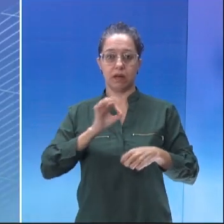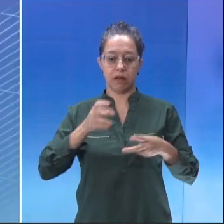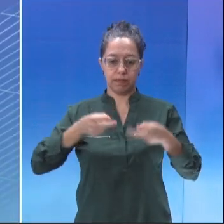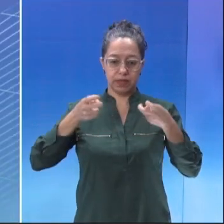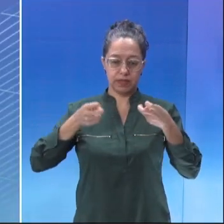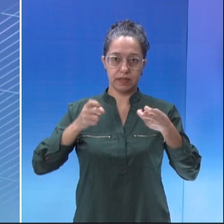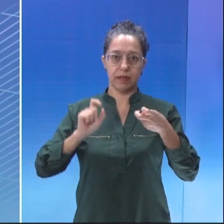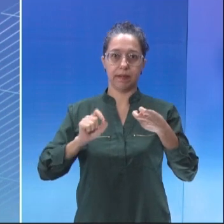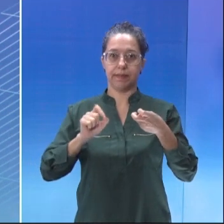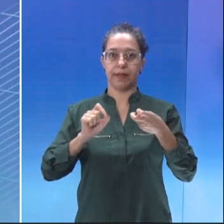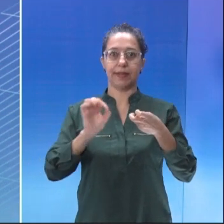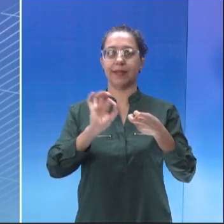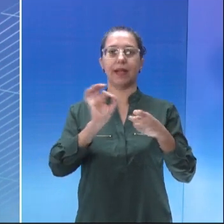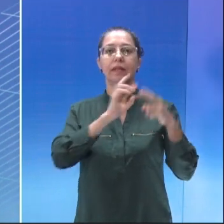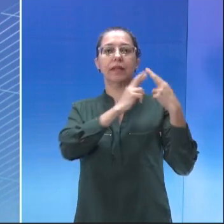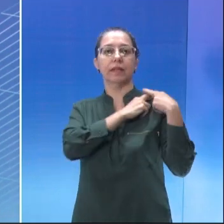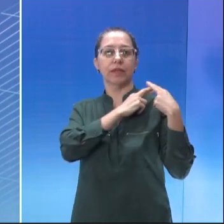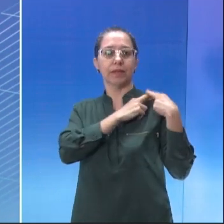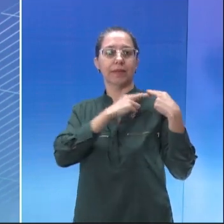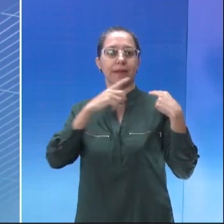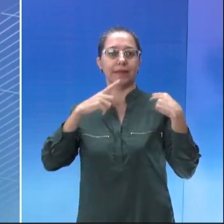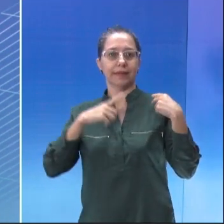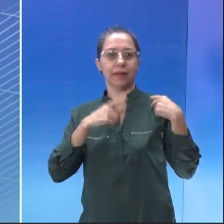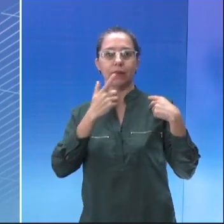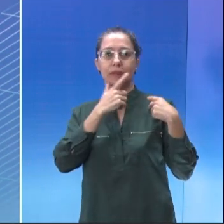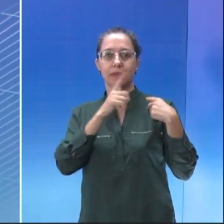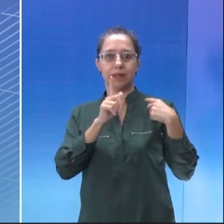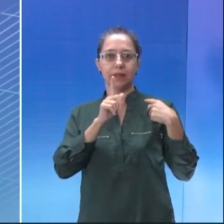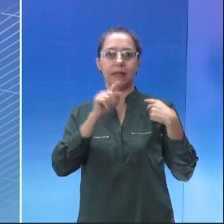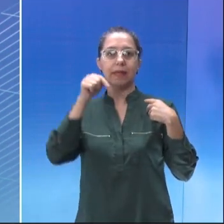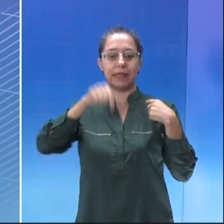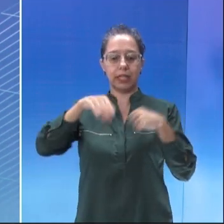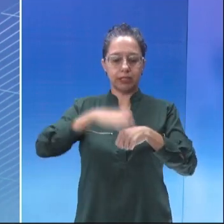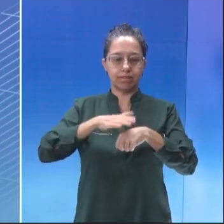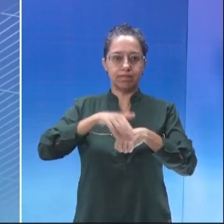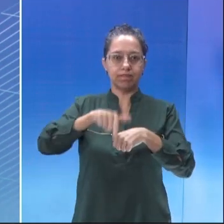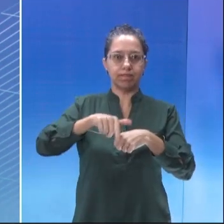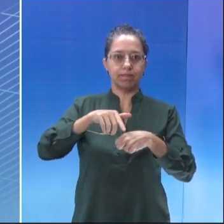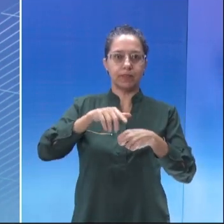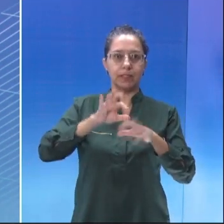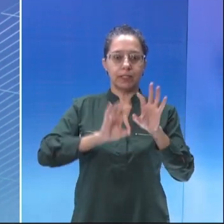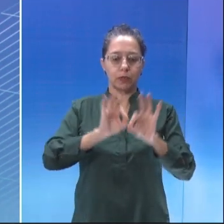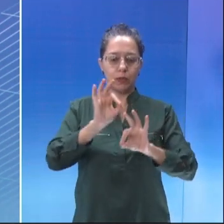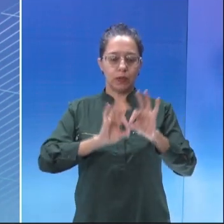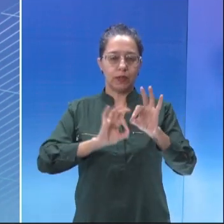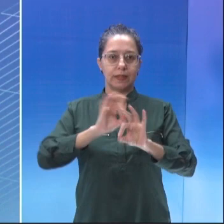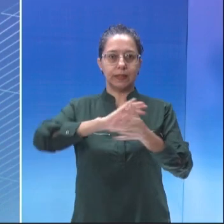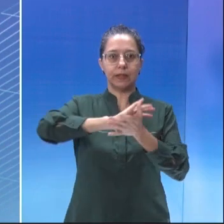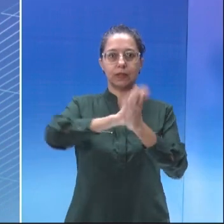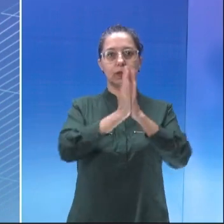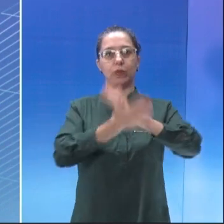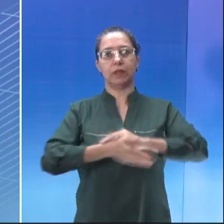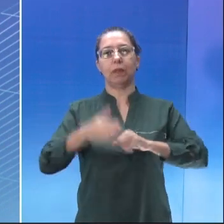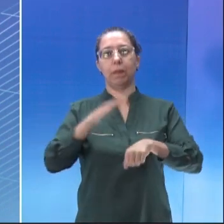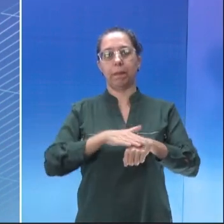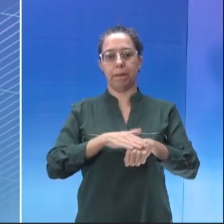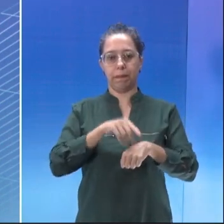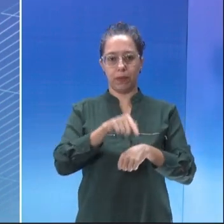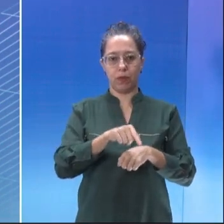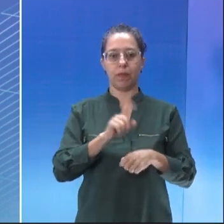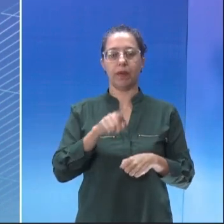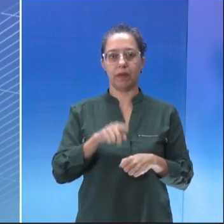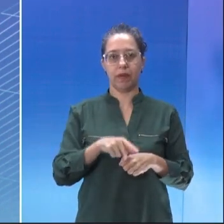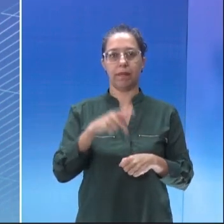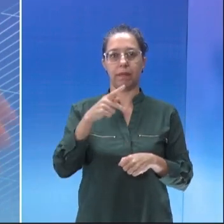mais cumpre as suas funções e aí ela vai programar a sua morte. Lembrando que a gente está falando da proteína P53, que faz